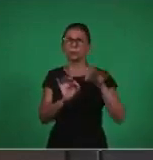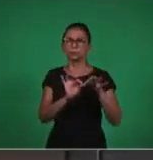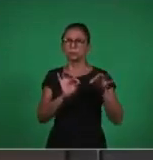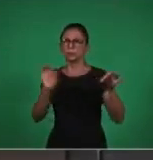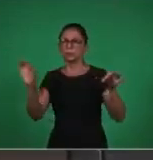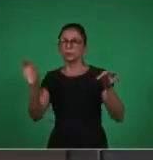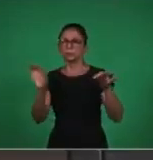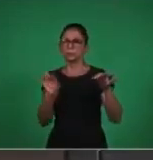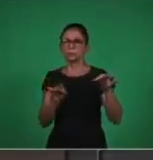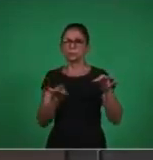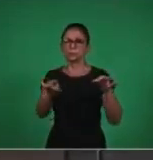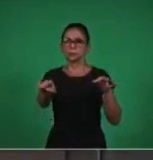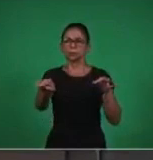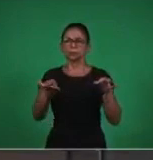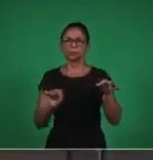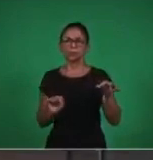mundo